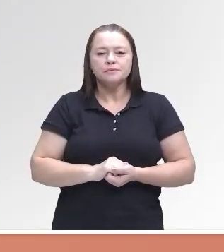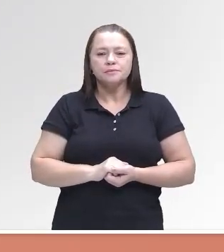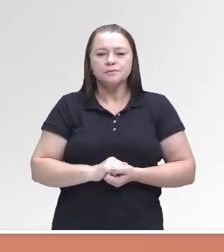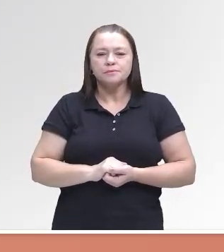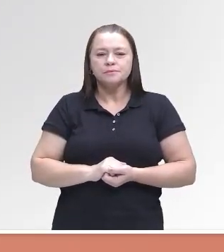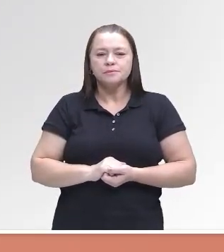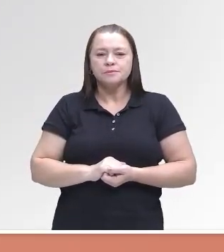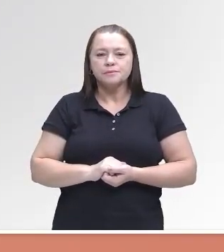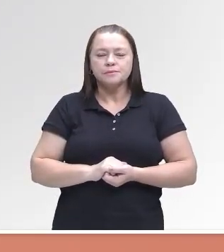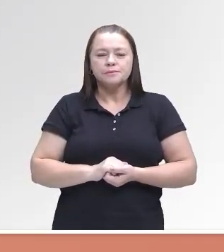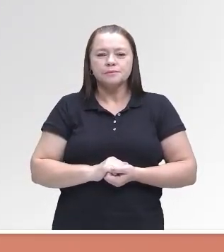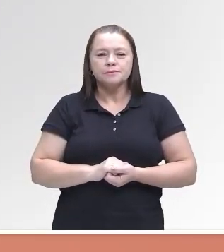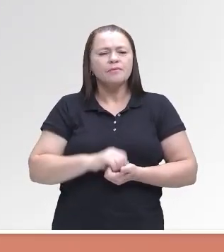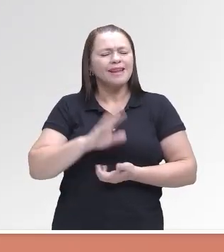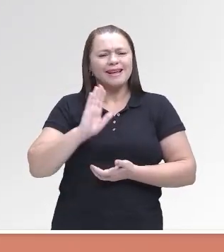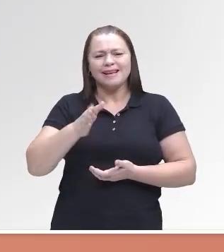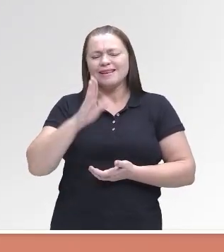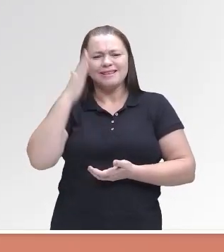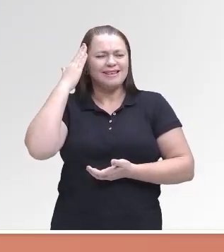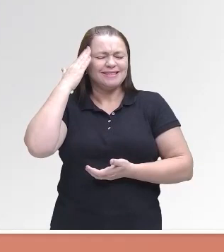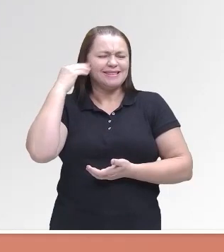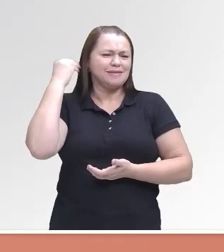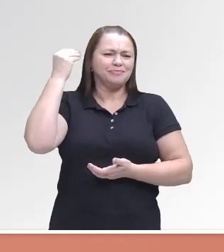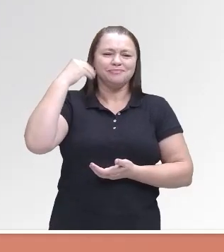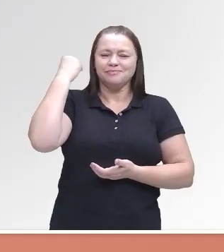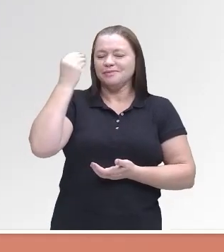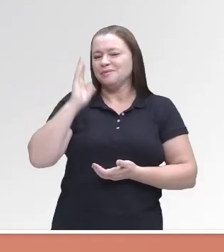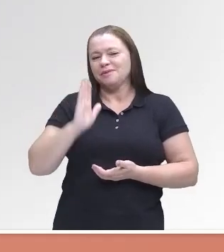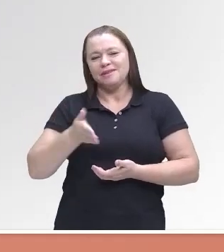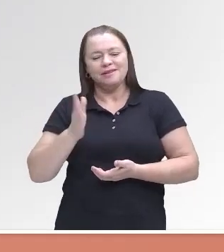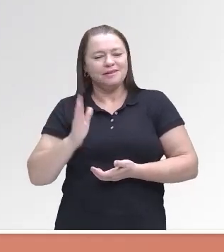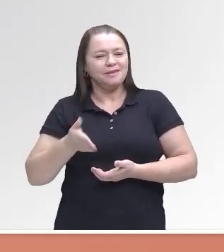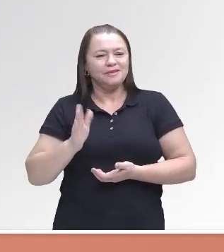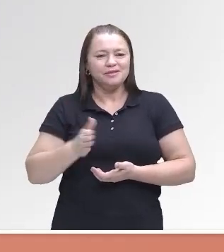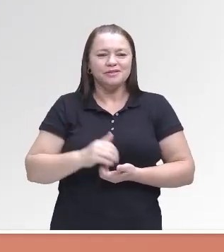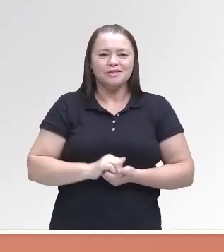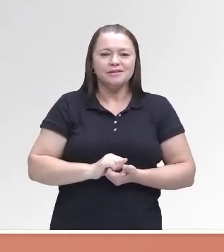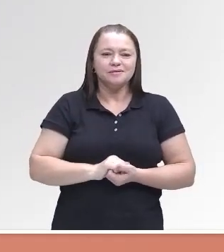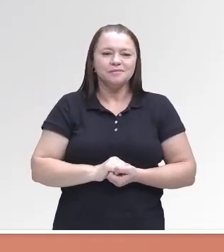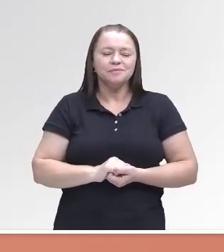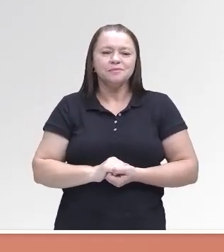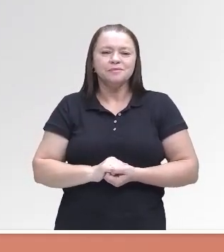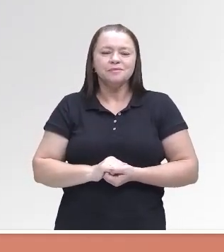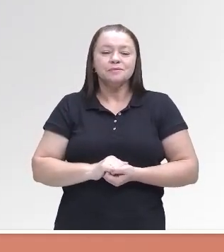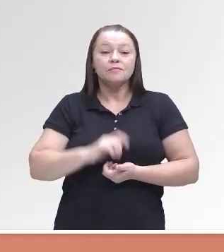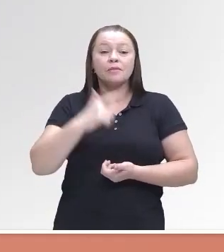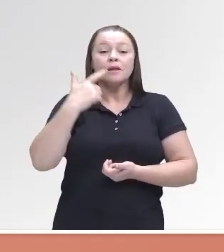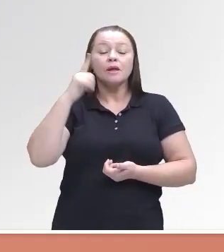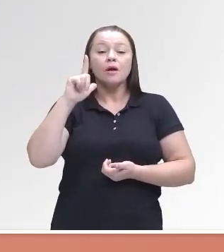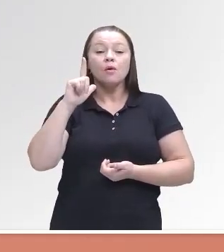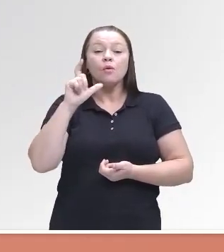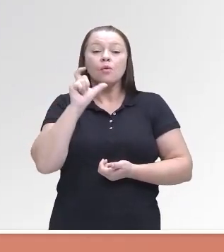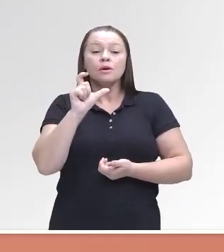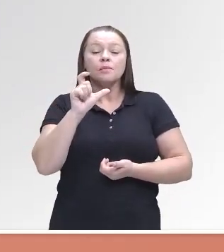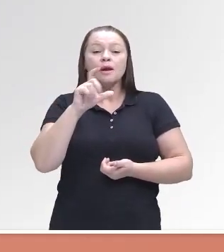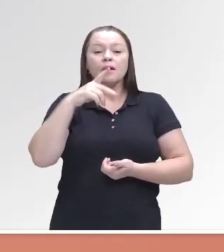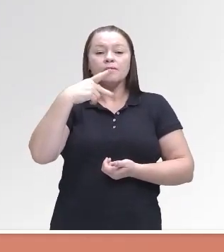Dissílaba. Ah, vocês já estão profissionais aí na classificação, né? Aí nós temos